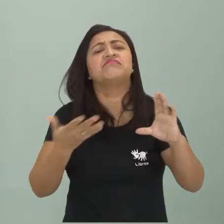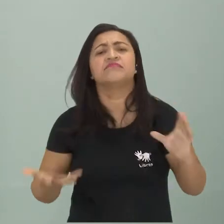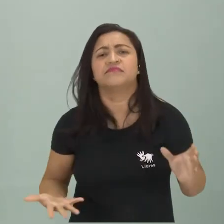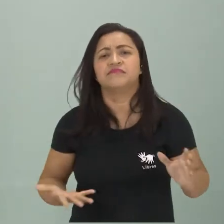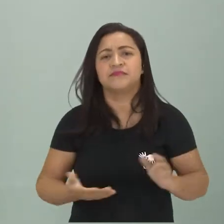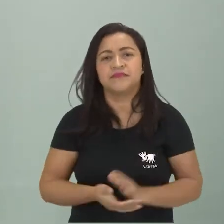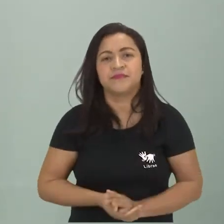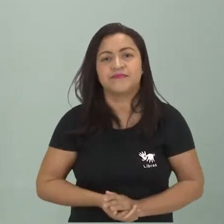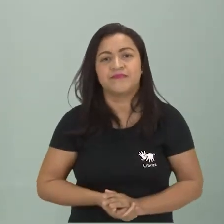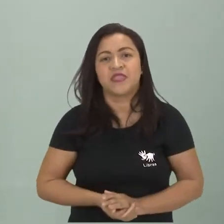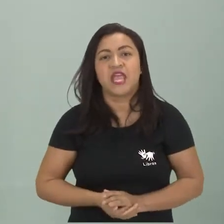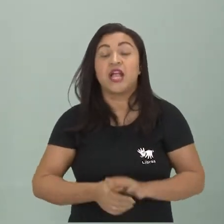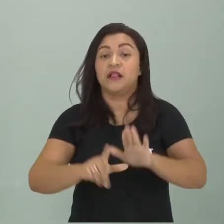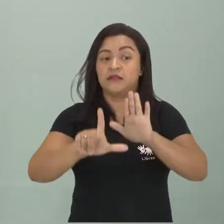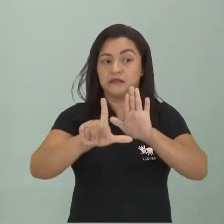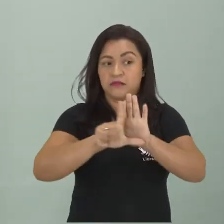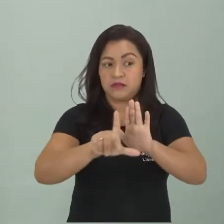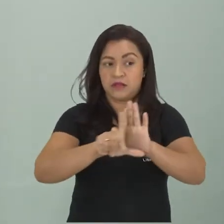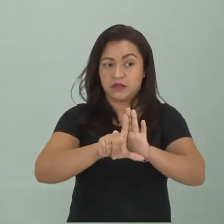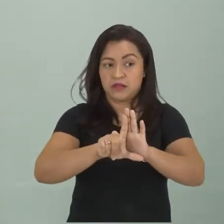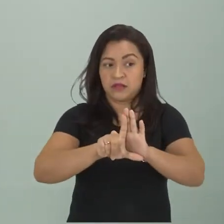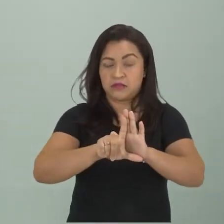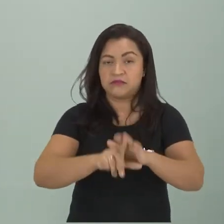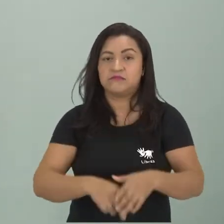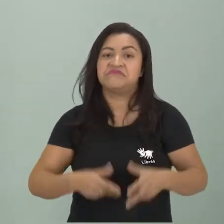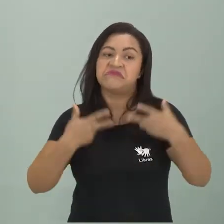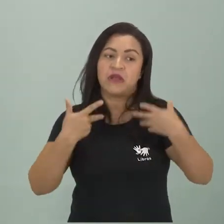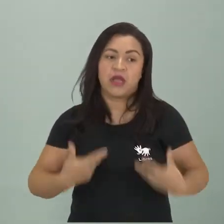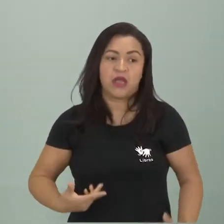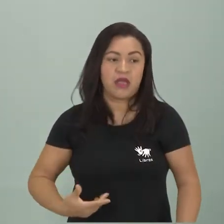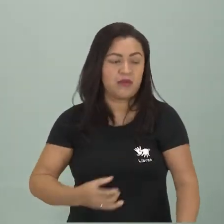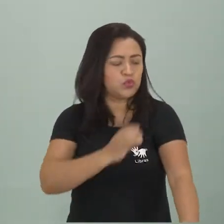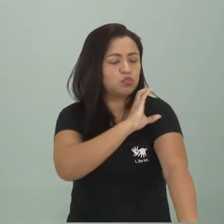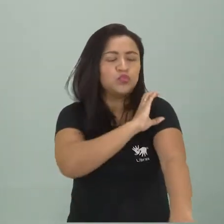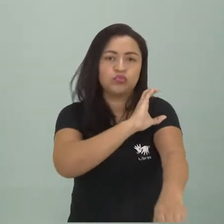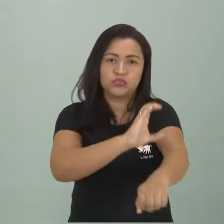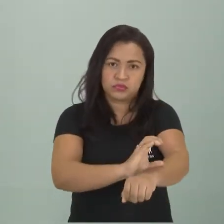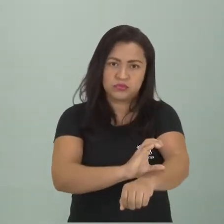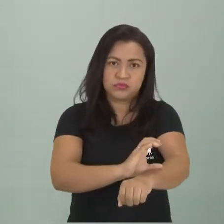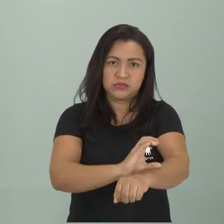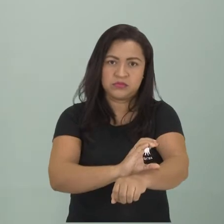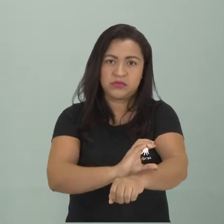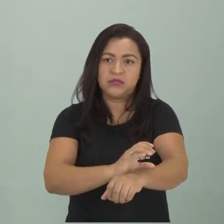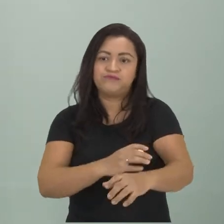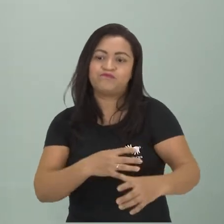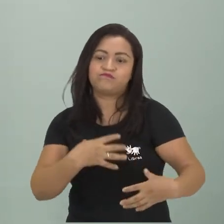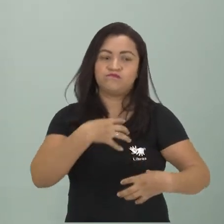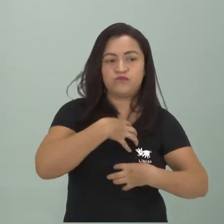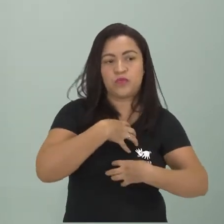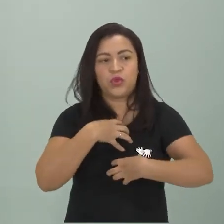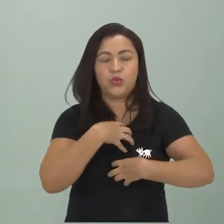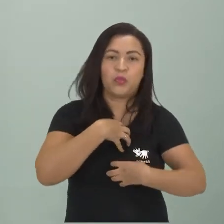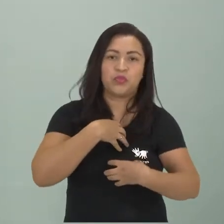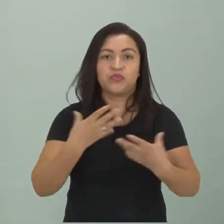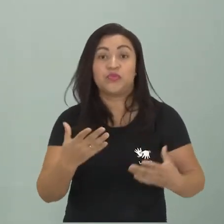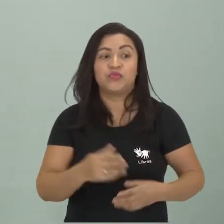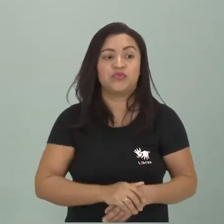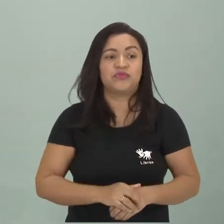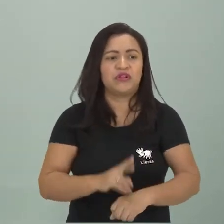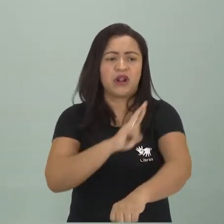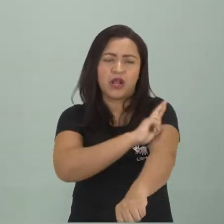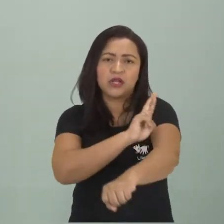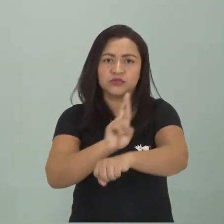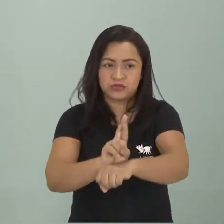essas? Leis, hábito, cultura, a maneira diferente de se praticar a crença,